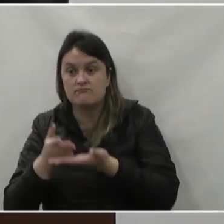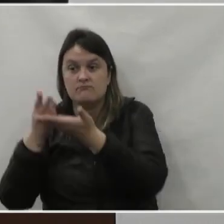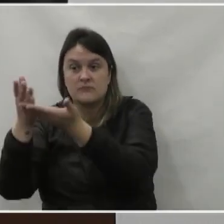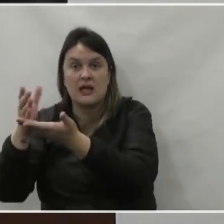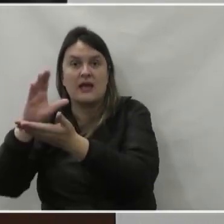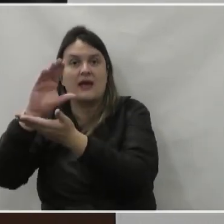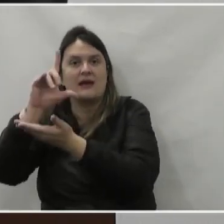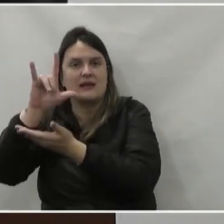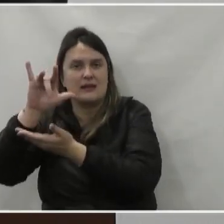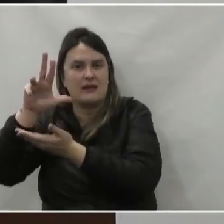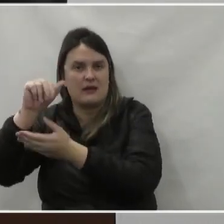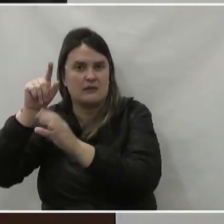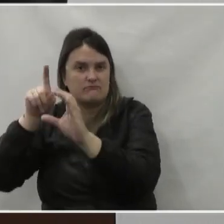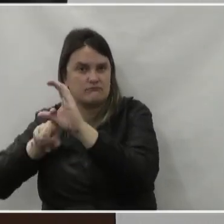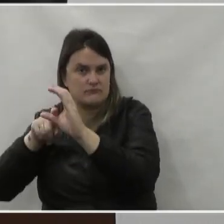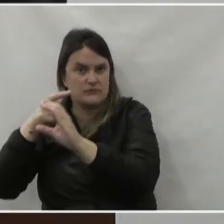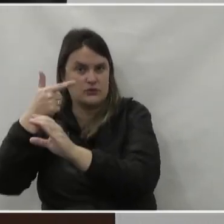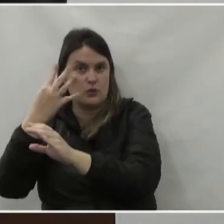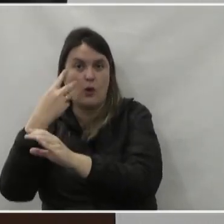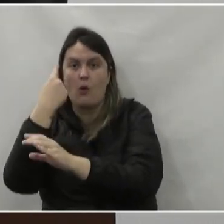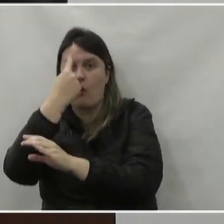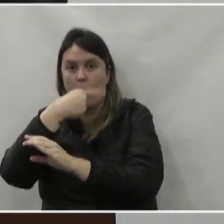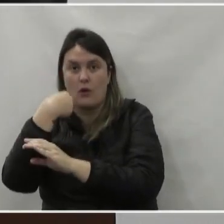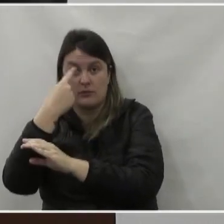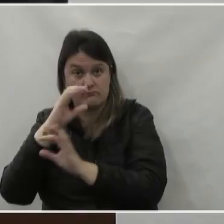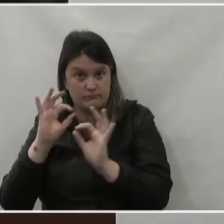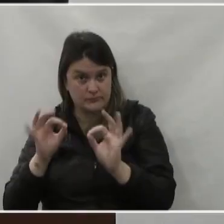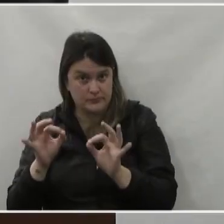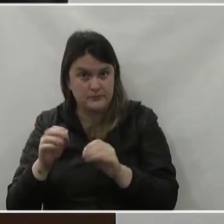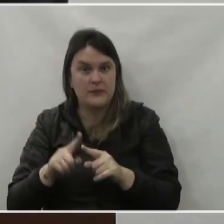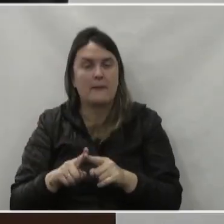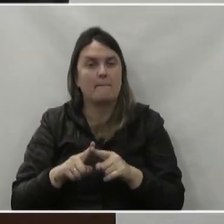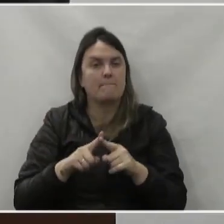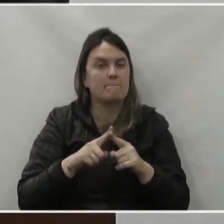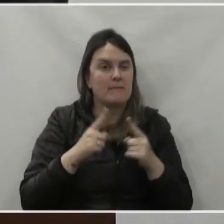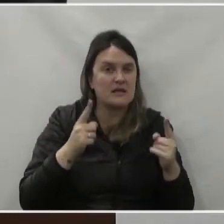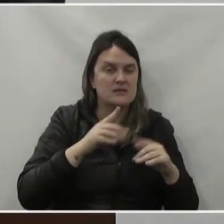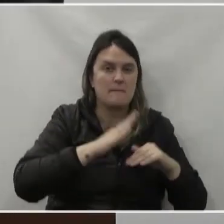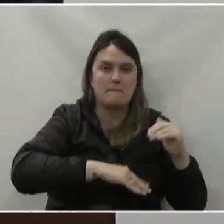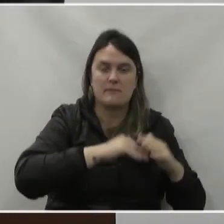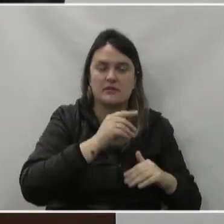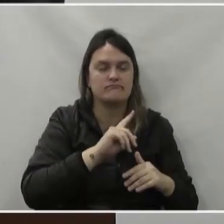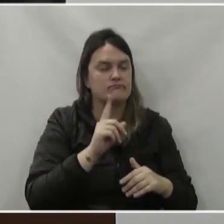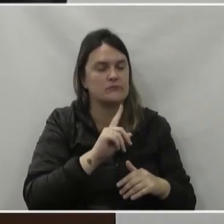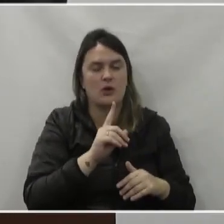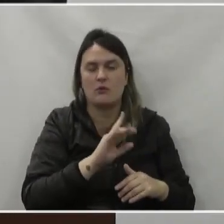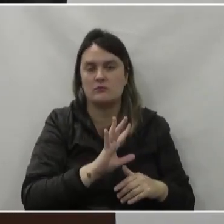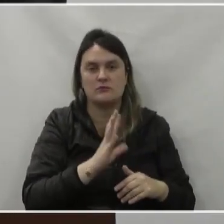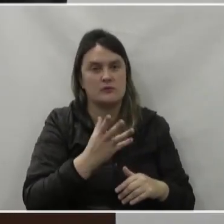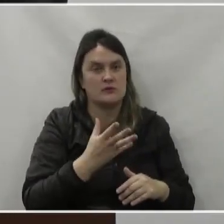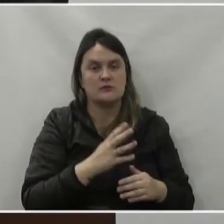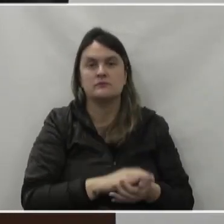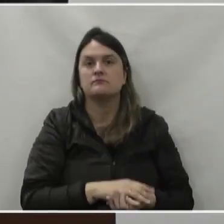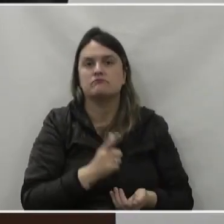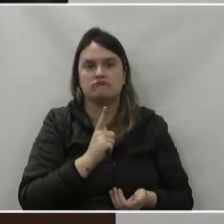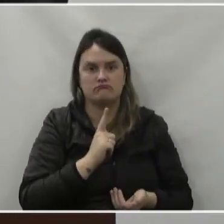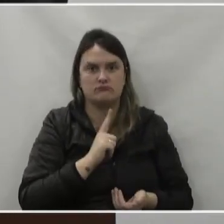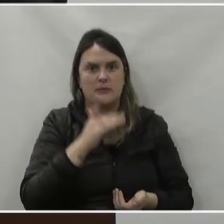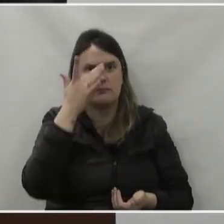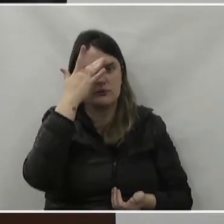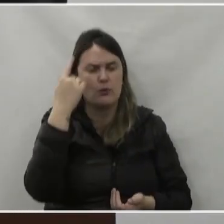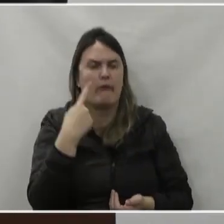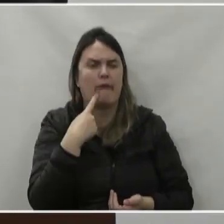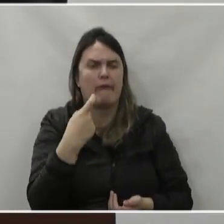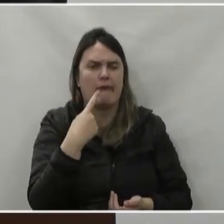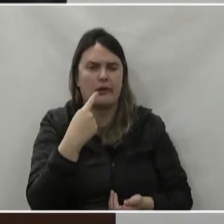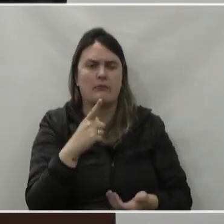clínicas conveniadas 24 horas, certo? Mas, na prática, não está ocorrendo. São inúmeros relatos,